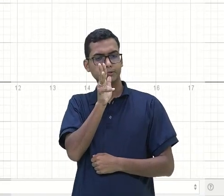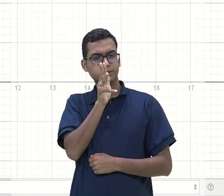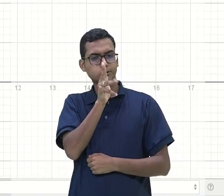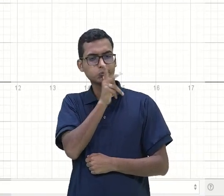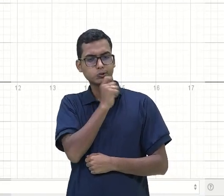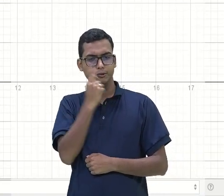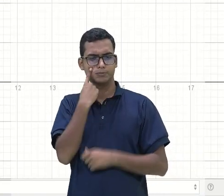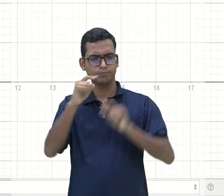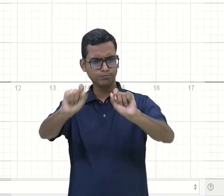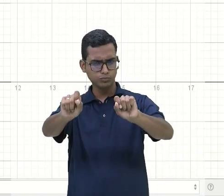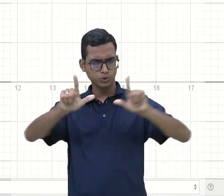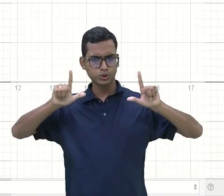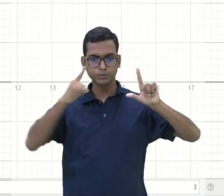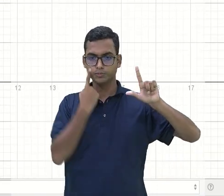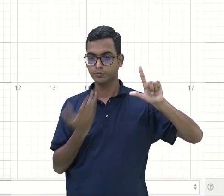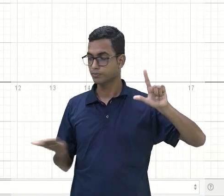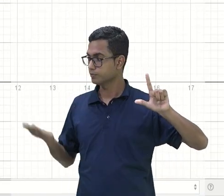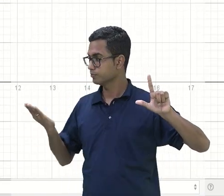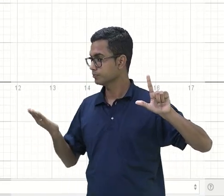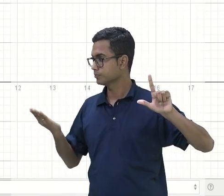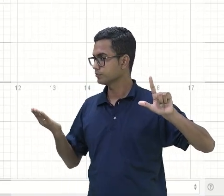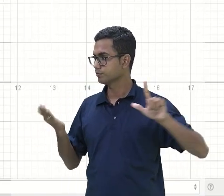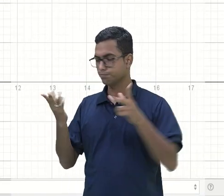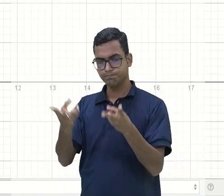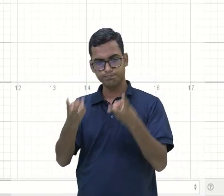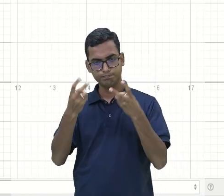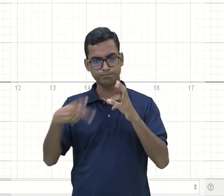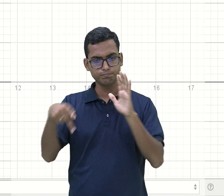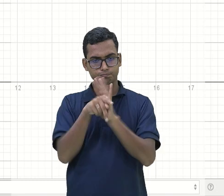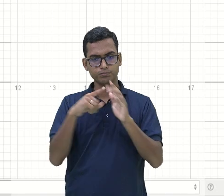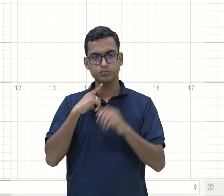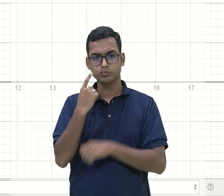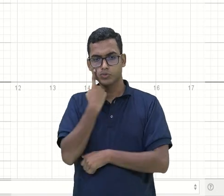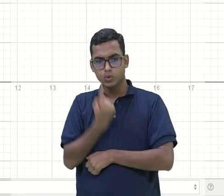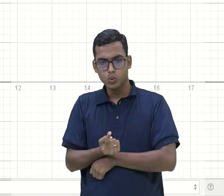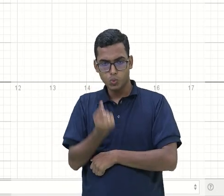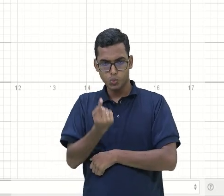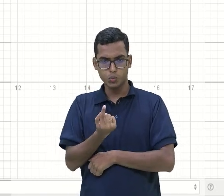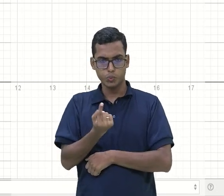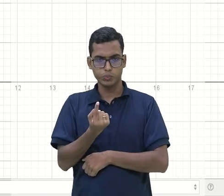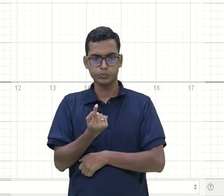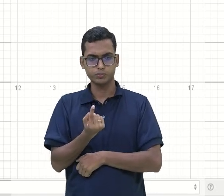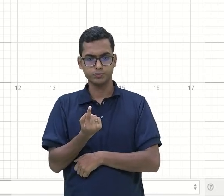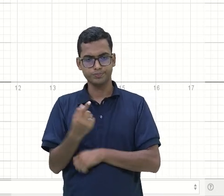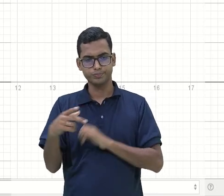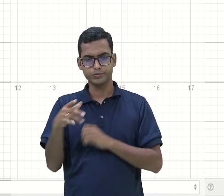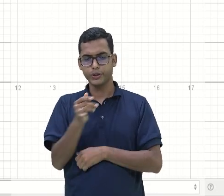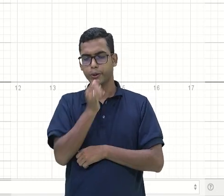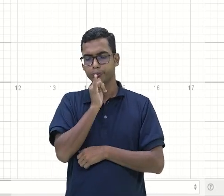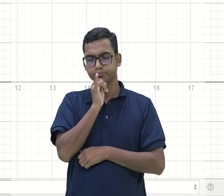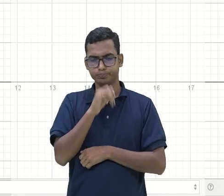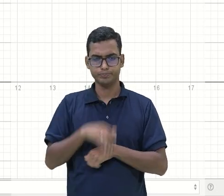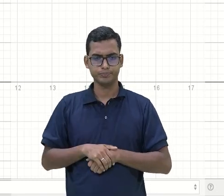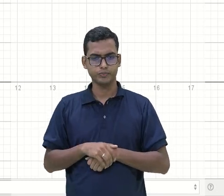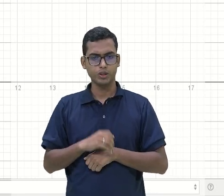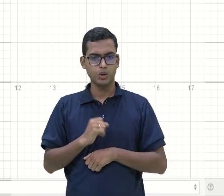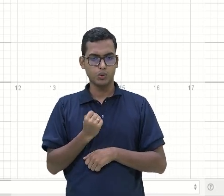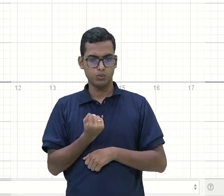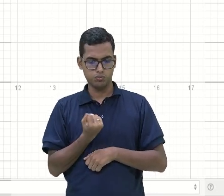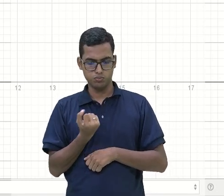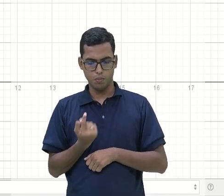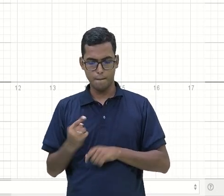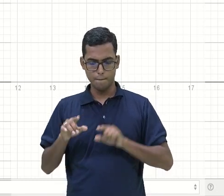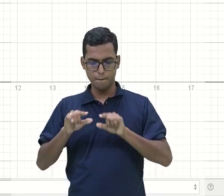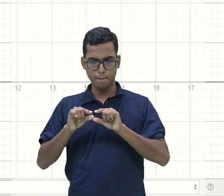só. Vejam que para passar do 1 para o 2 até que ela passa mais rápido, mas do 2 para o 3 aqui,